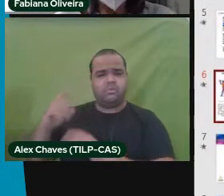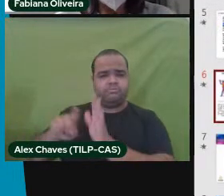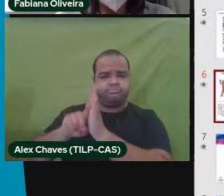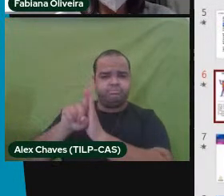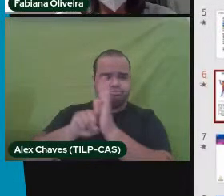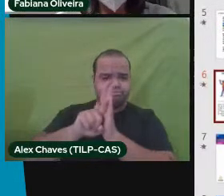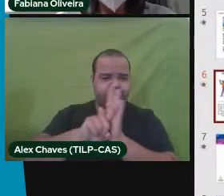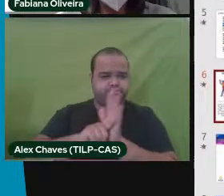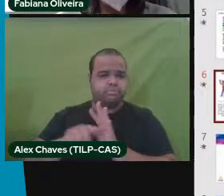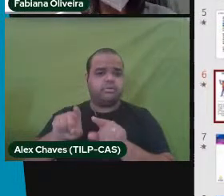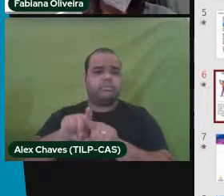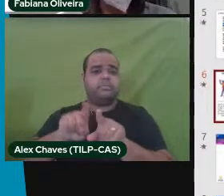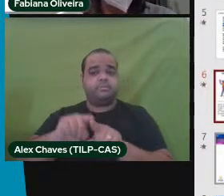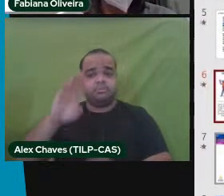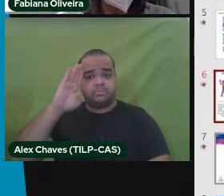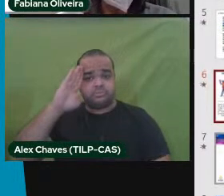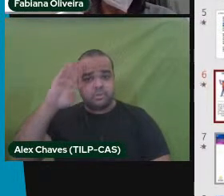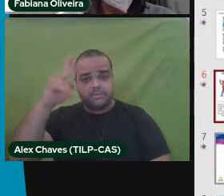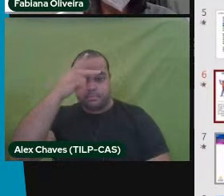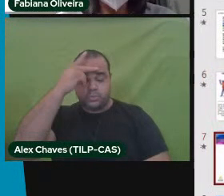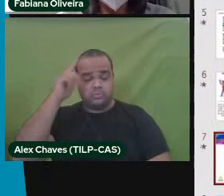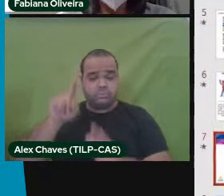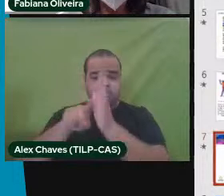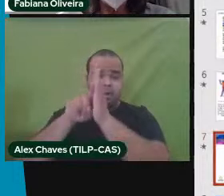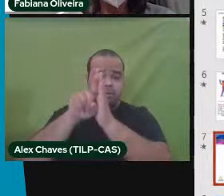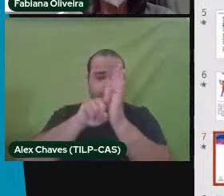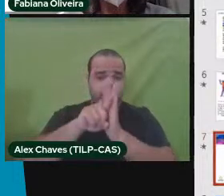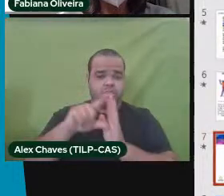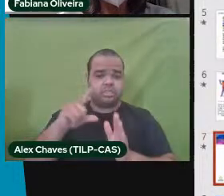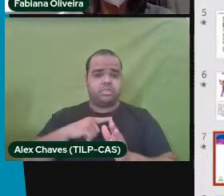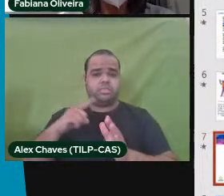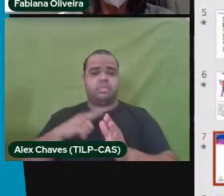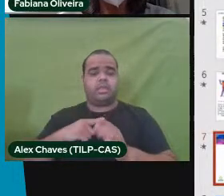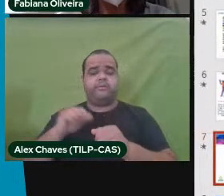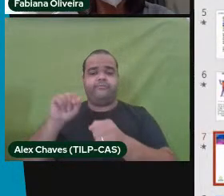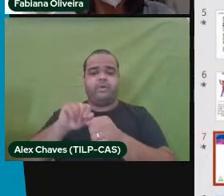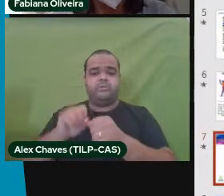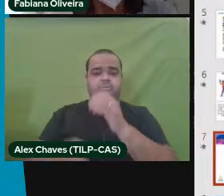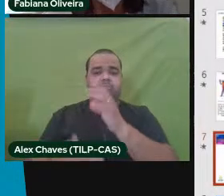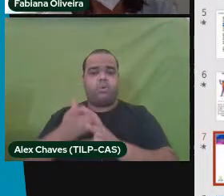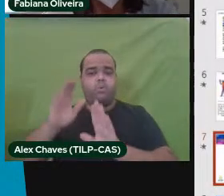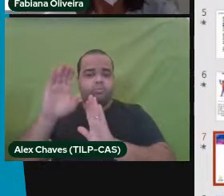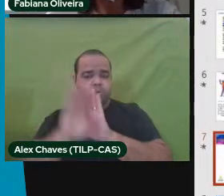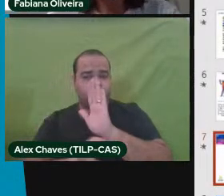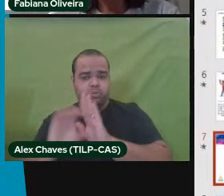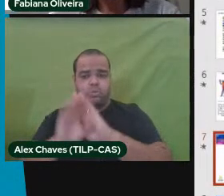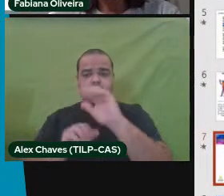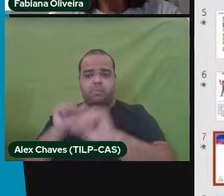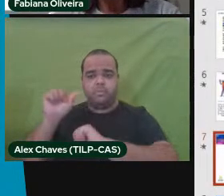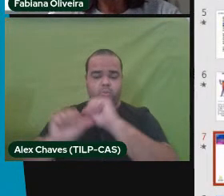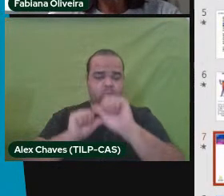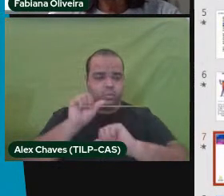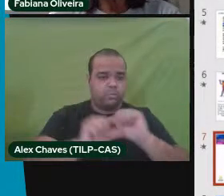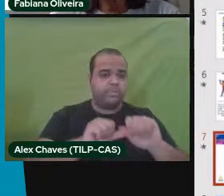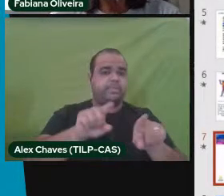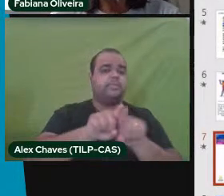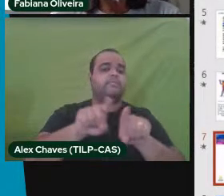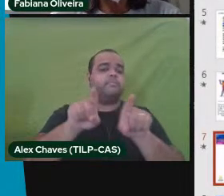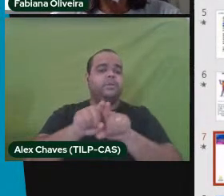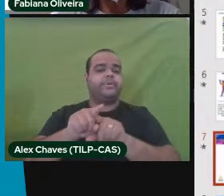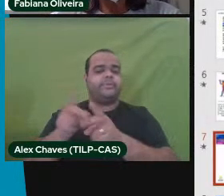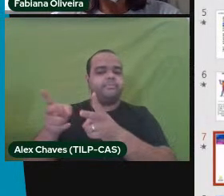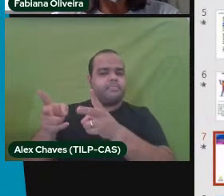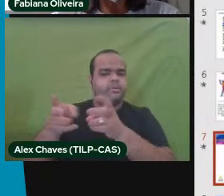e principalmente pesquisadores que investem em criação de currículos que transformem, e que realmente,